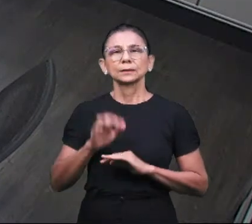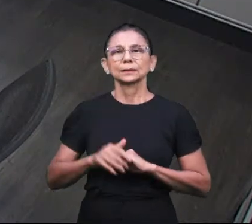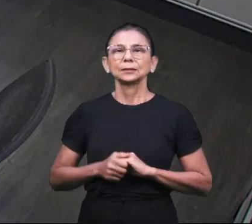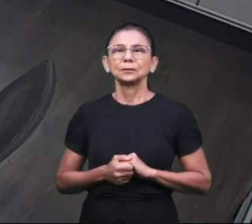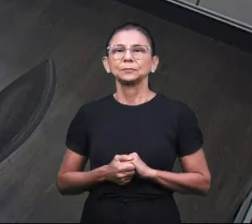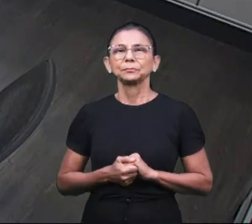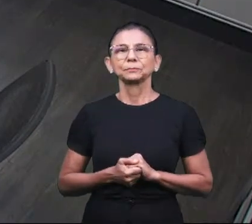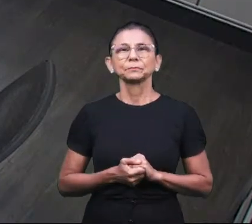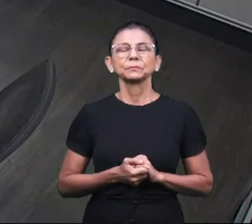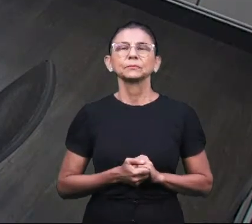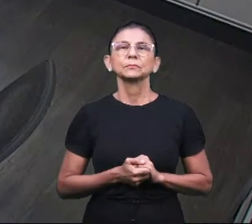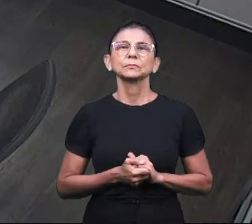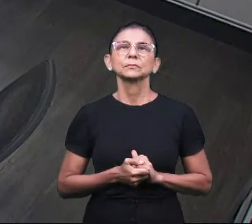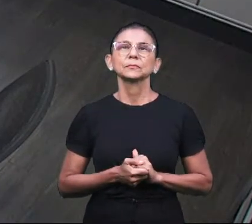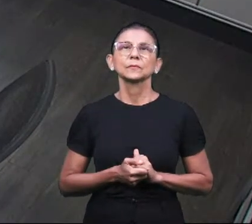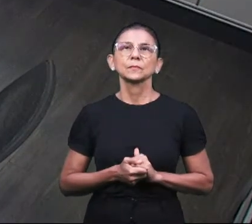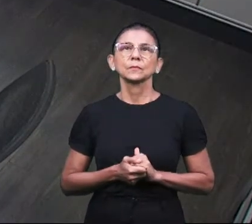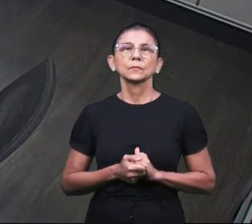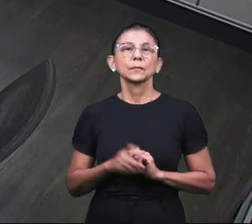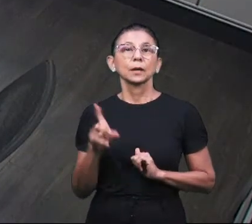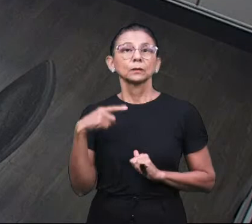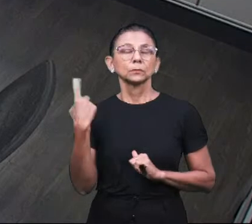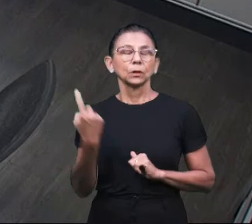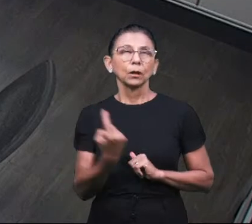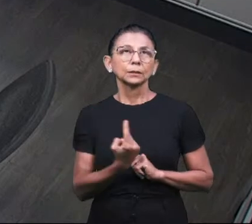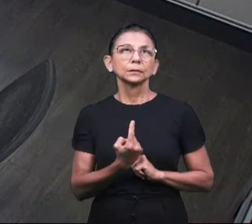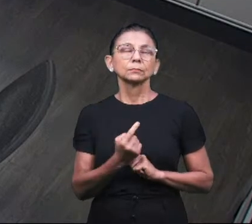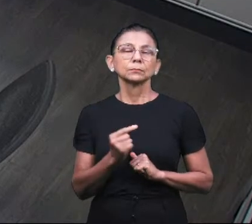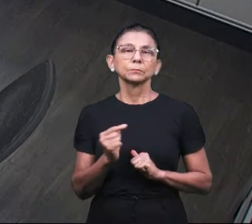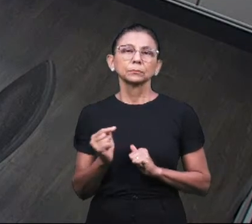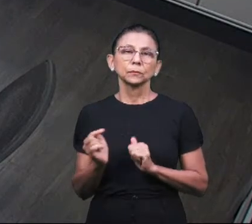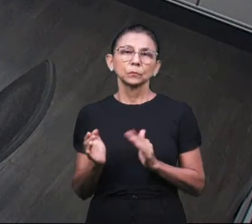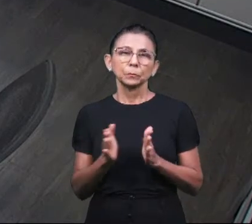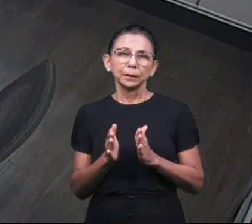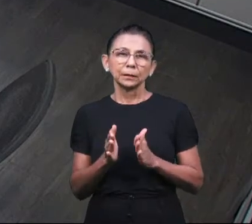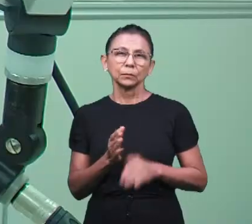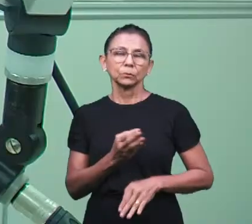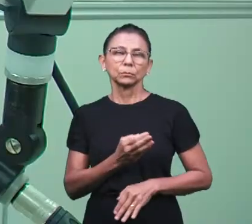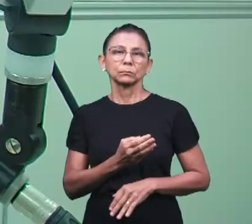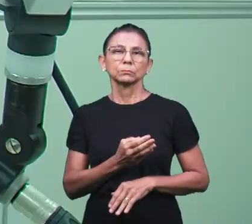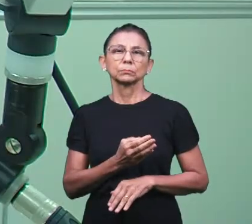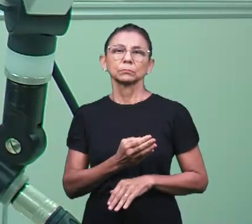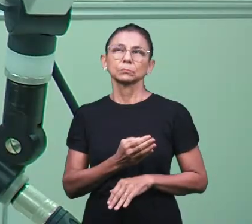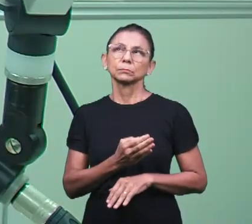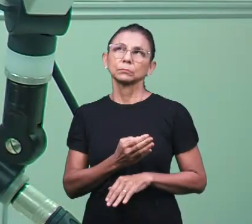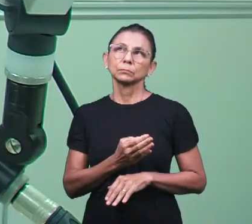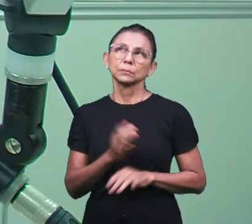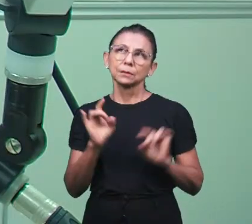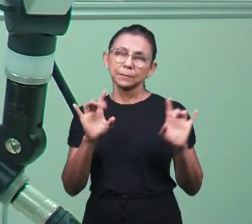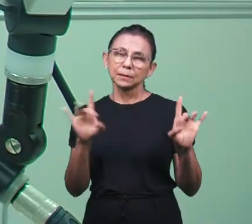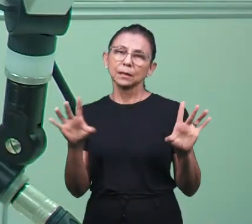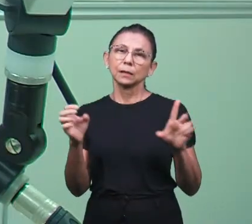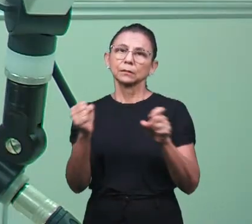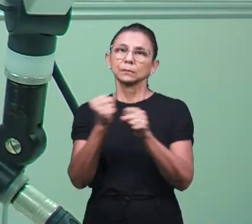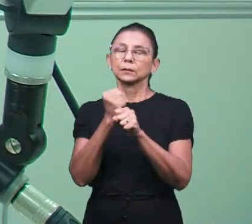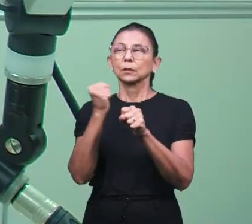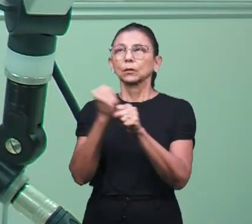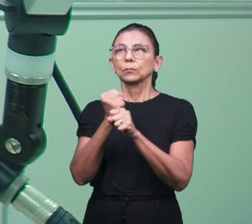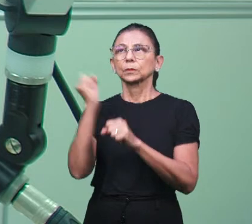tem vivido um momento todo especial na obra e de maneira